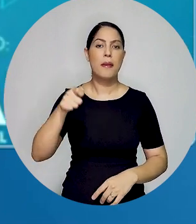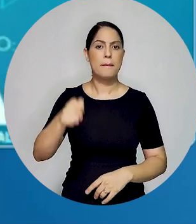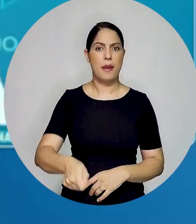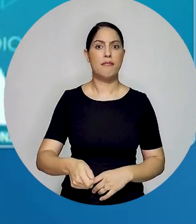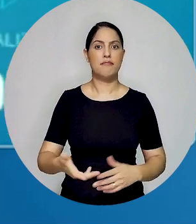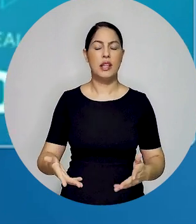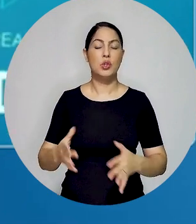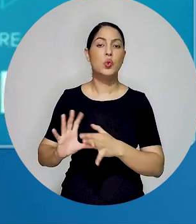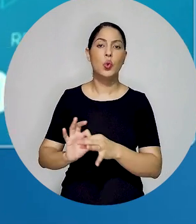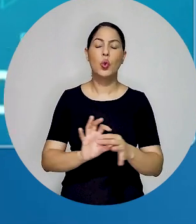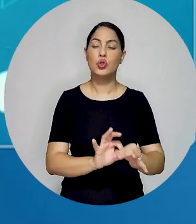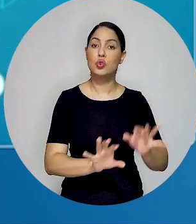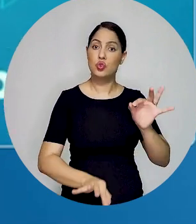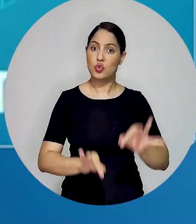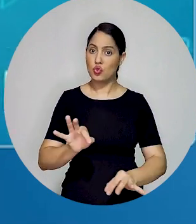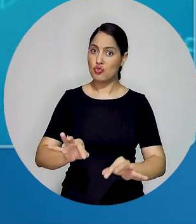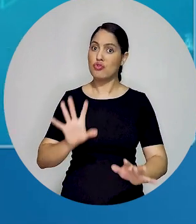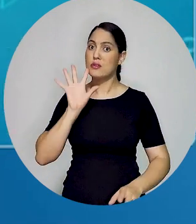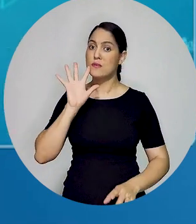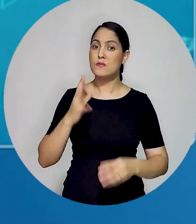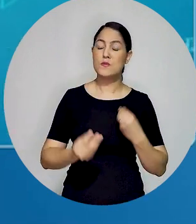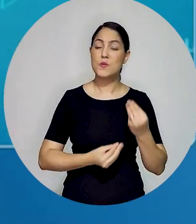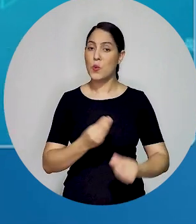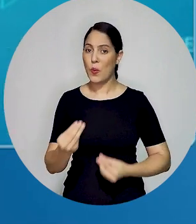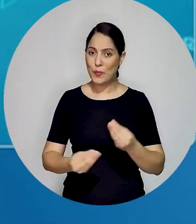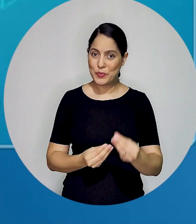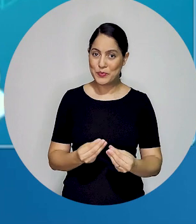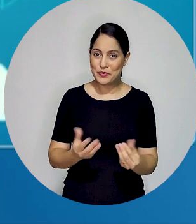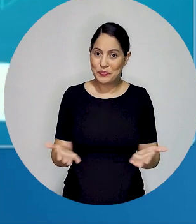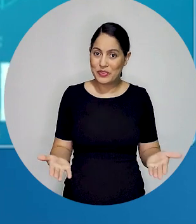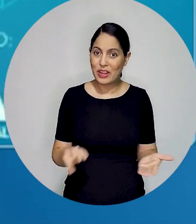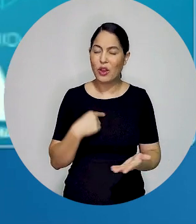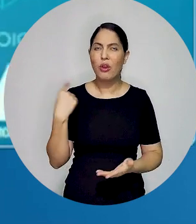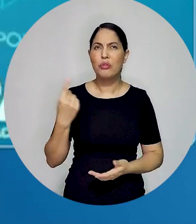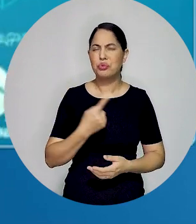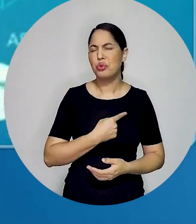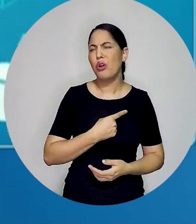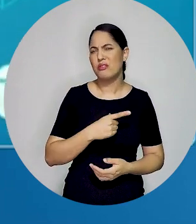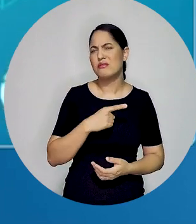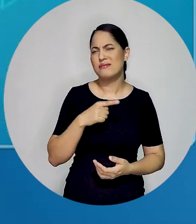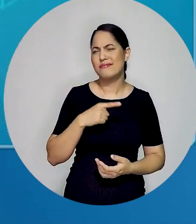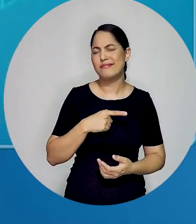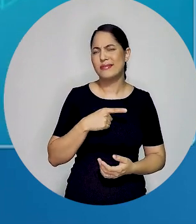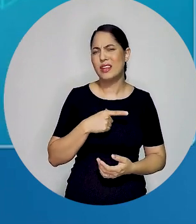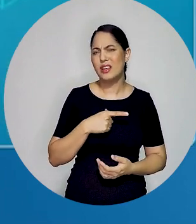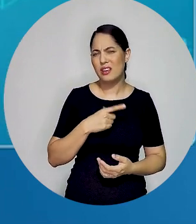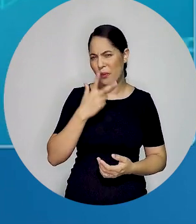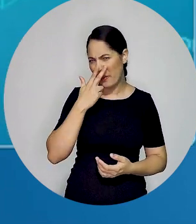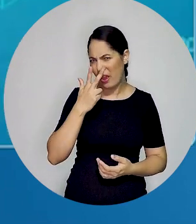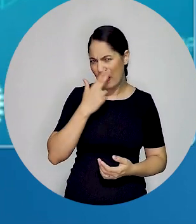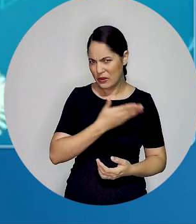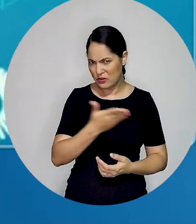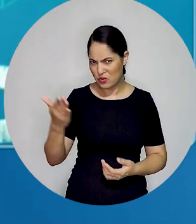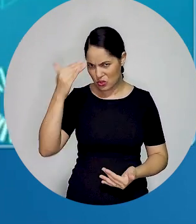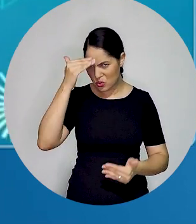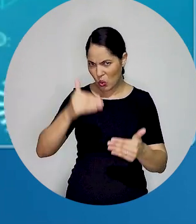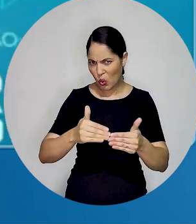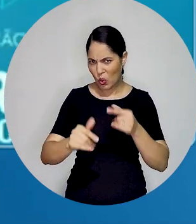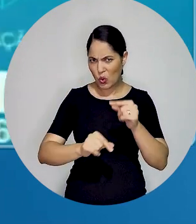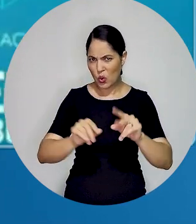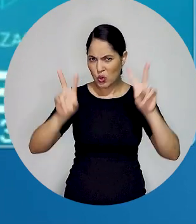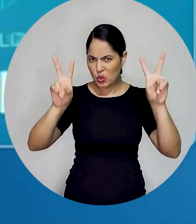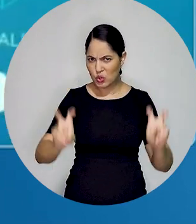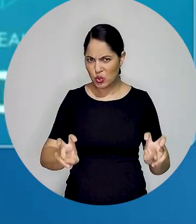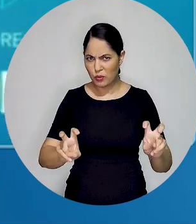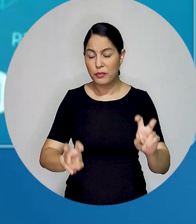arbitragem em nosso país, como também para o sistema de justiça. Partimos de uma premissa sobre a qual acredito que todos estão de